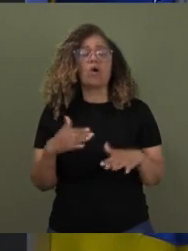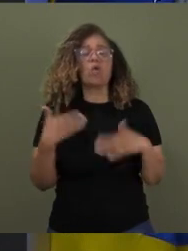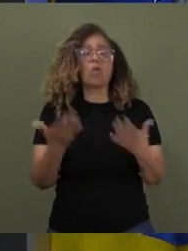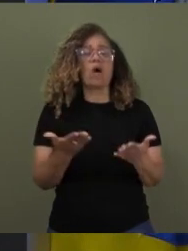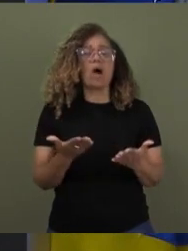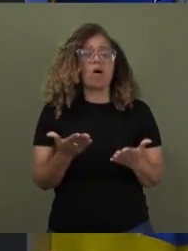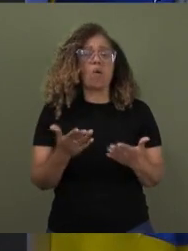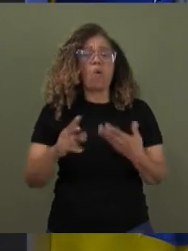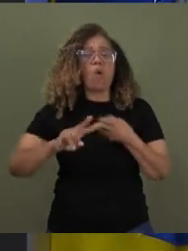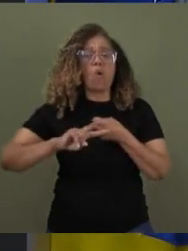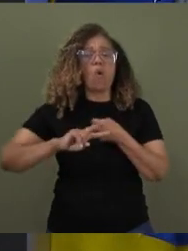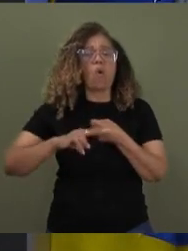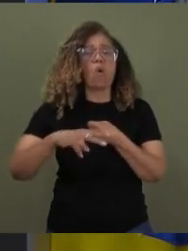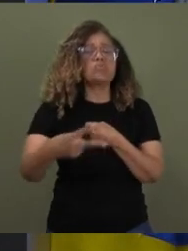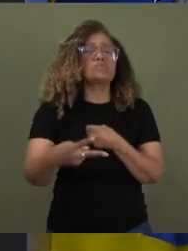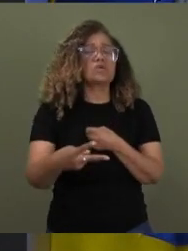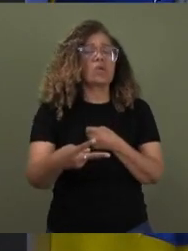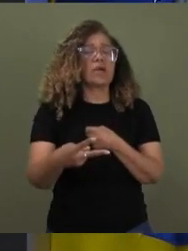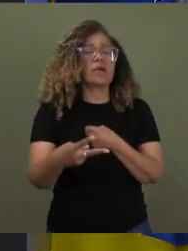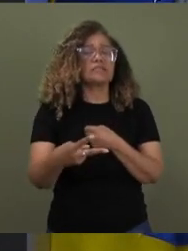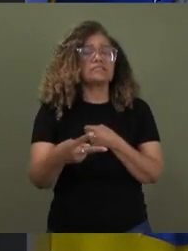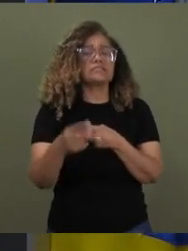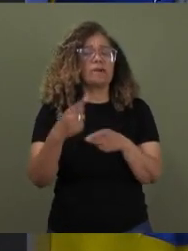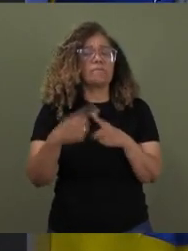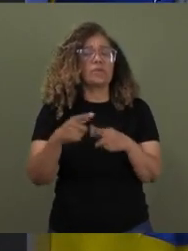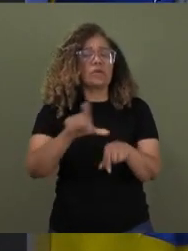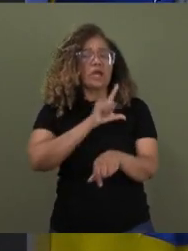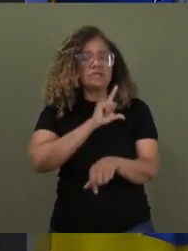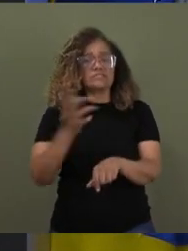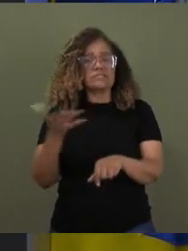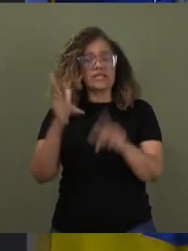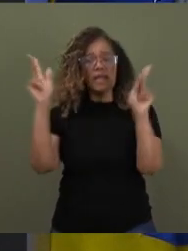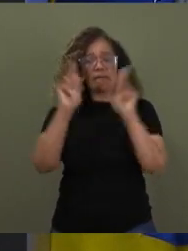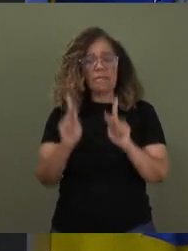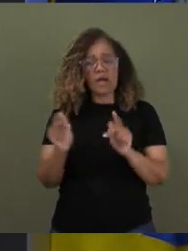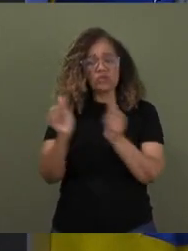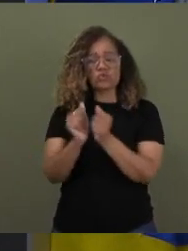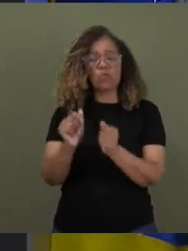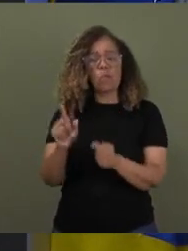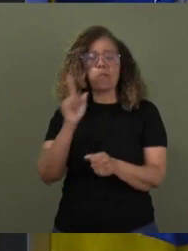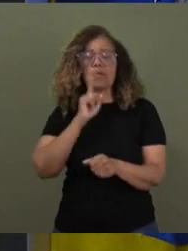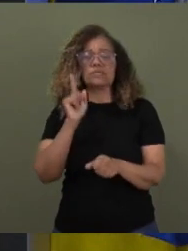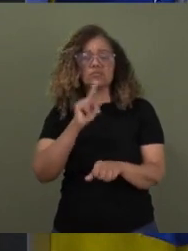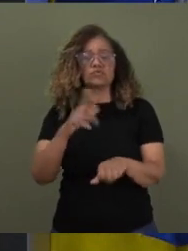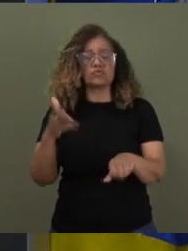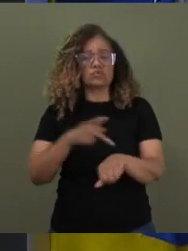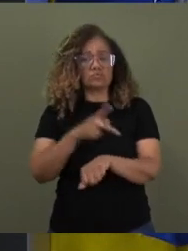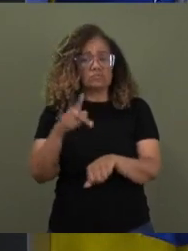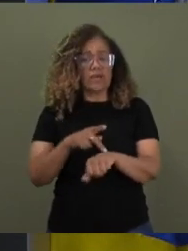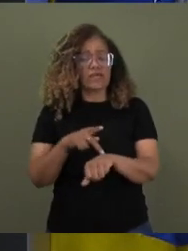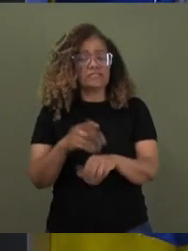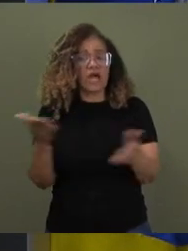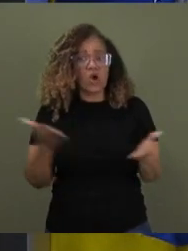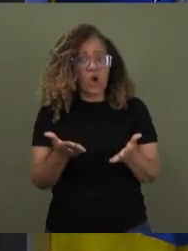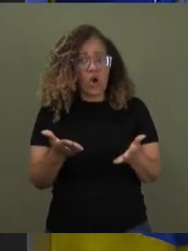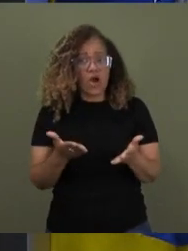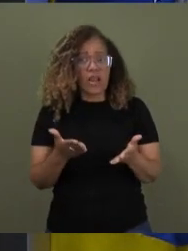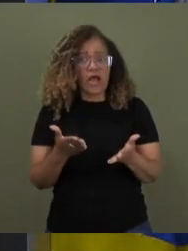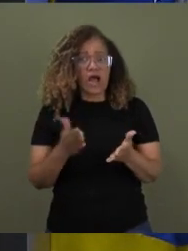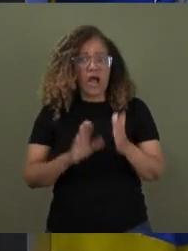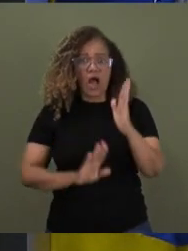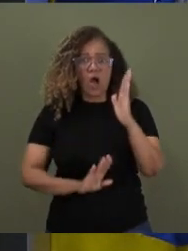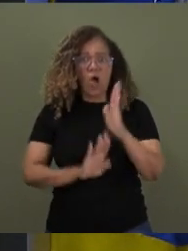dessa paz com as drogas nos Estados Unidos? Um aumento de 1.500% nos casos